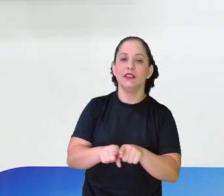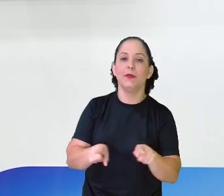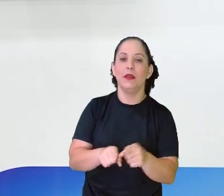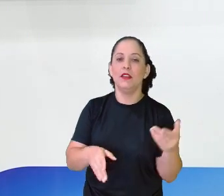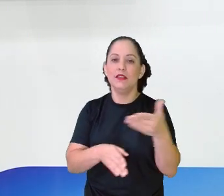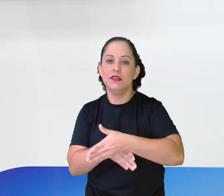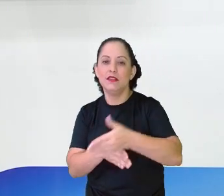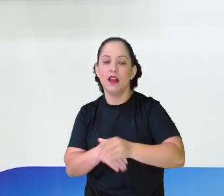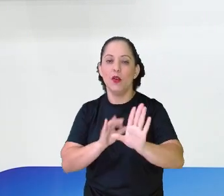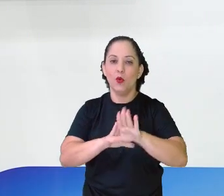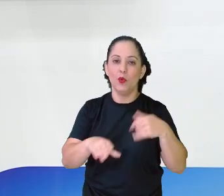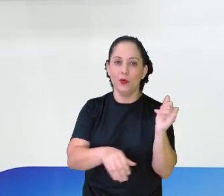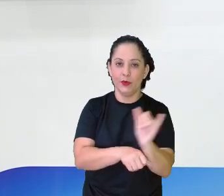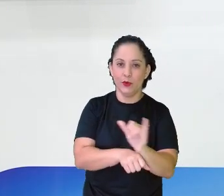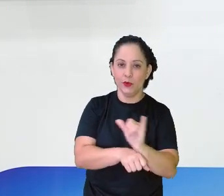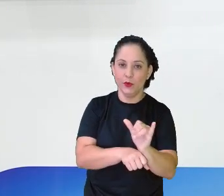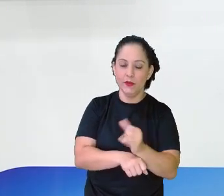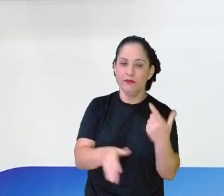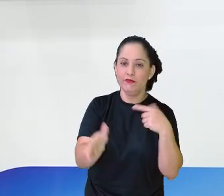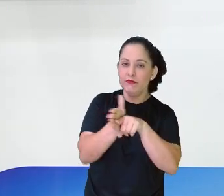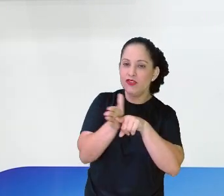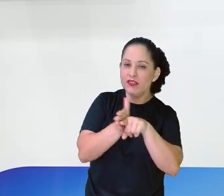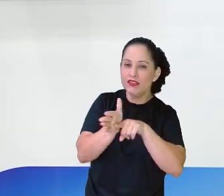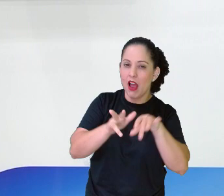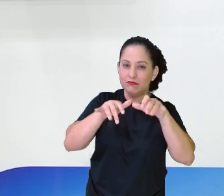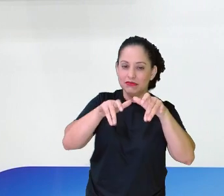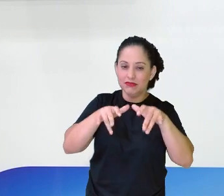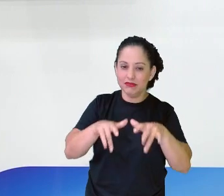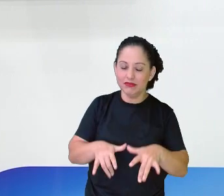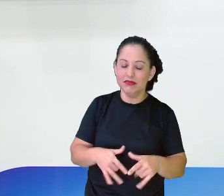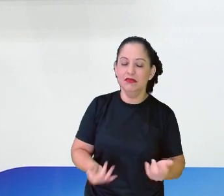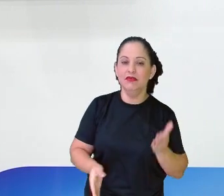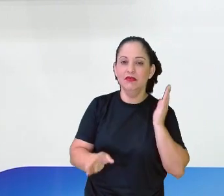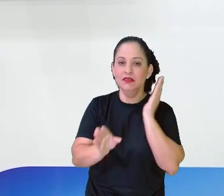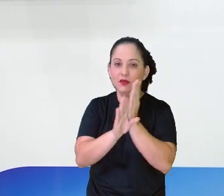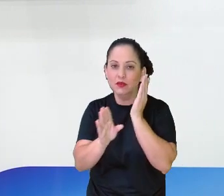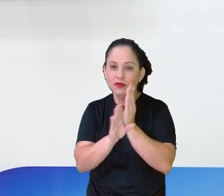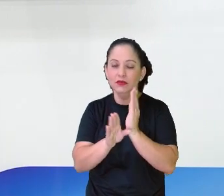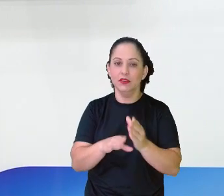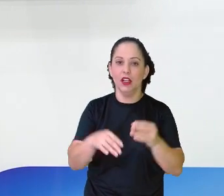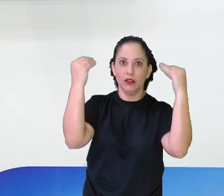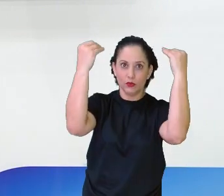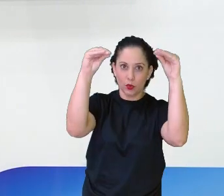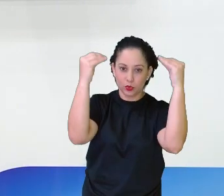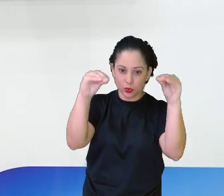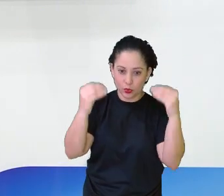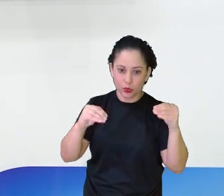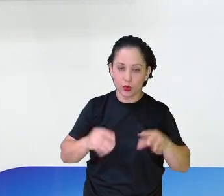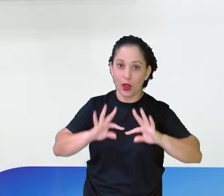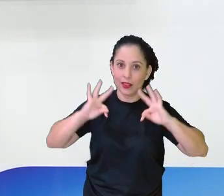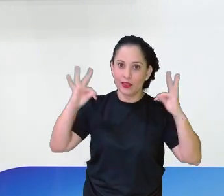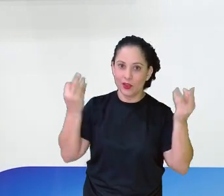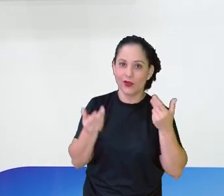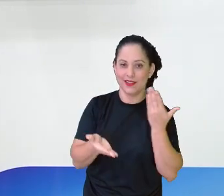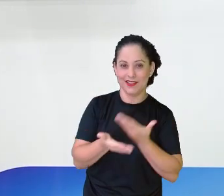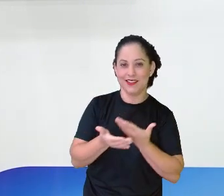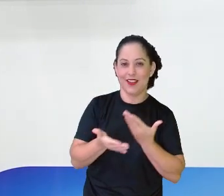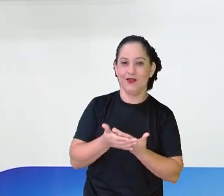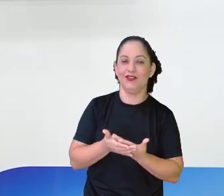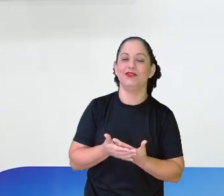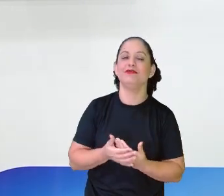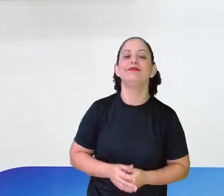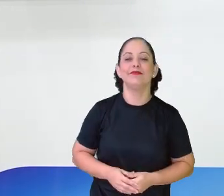do YouTube. Vocês colocam lá Educa Recife e vão conseguir acessar todos os nossos vídeos desse ano e do ano passado também, tá